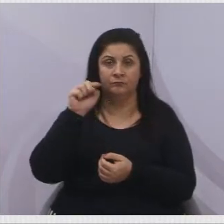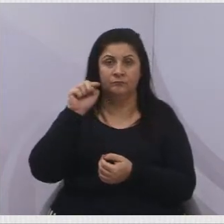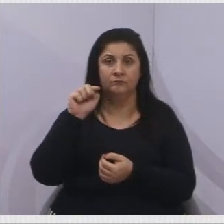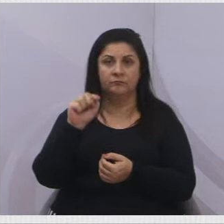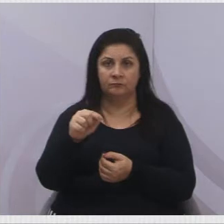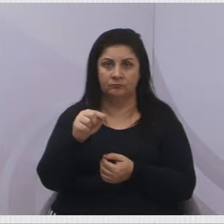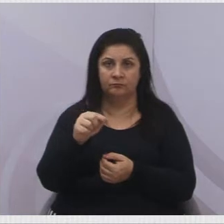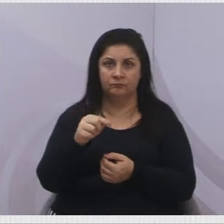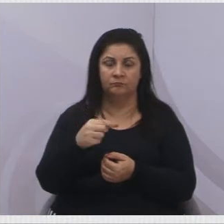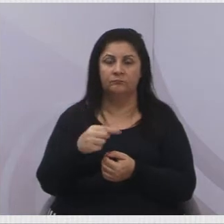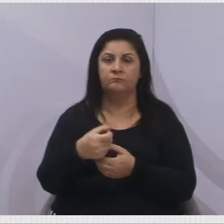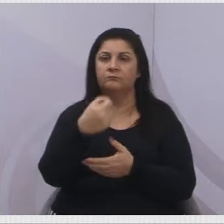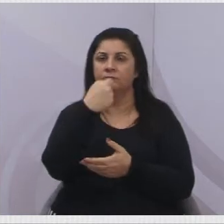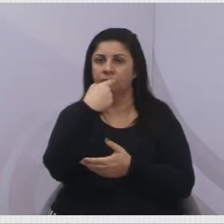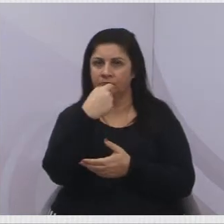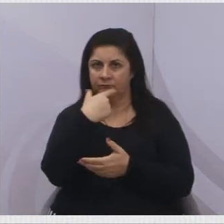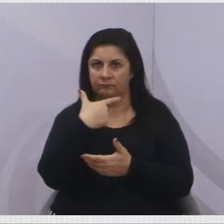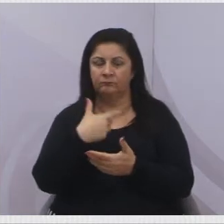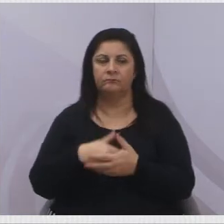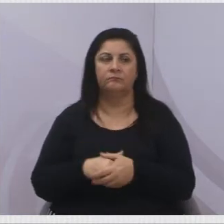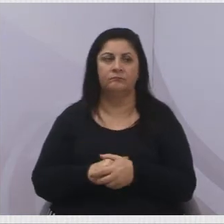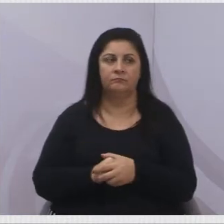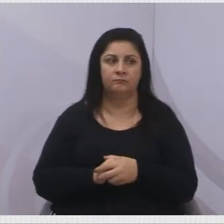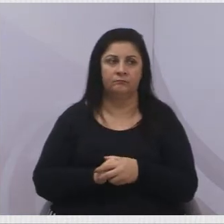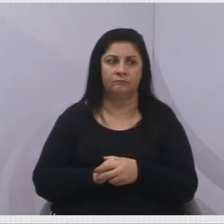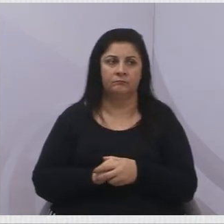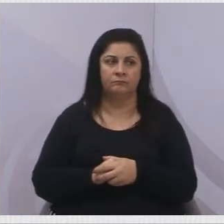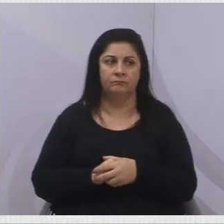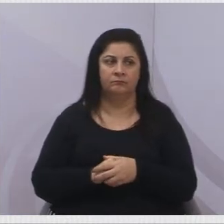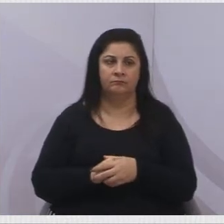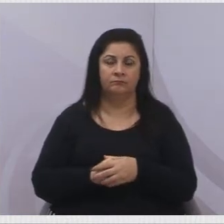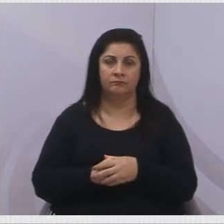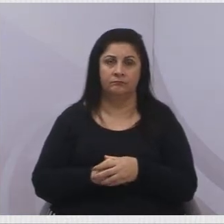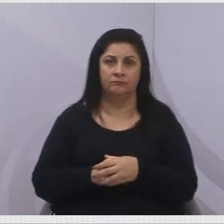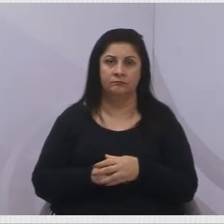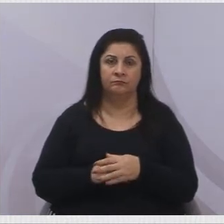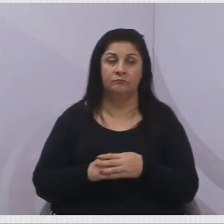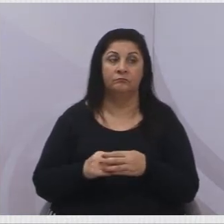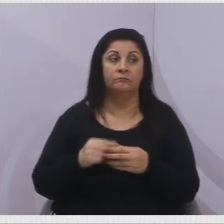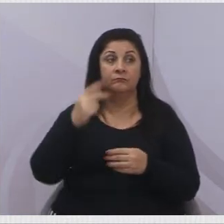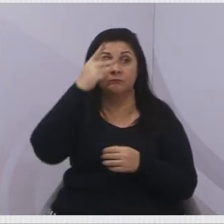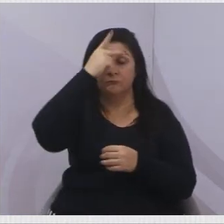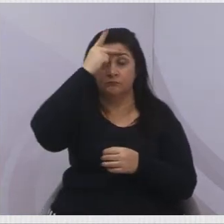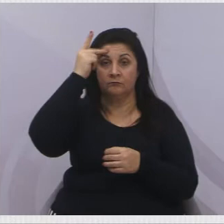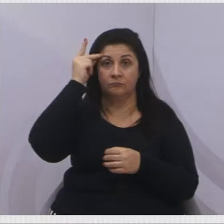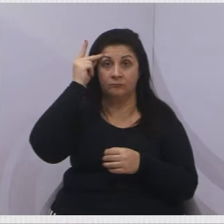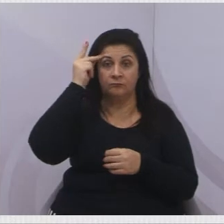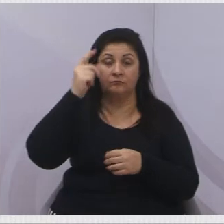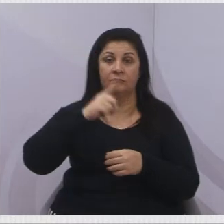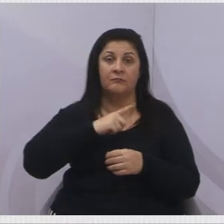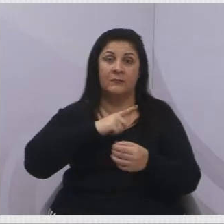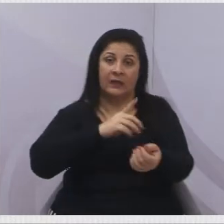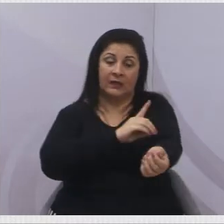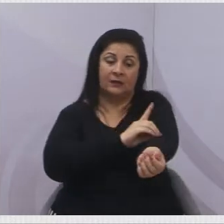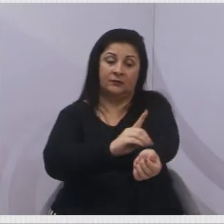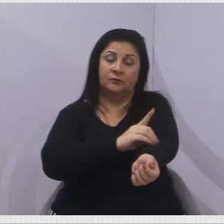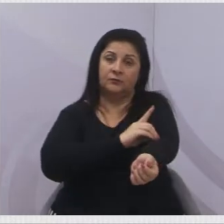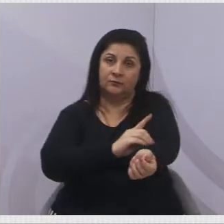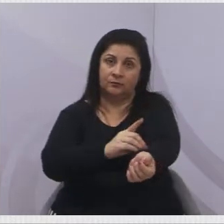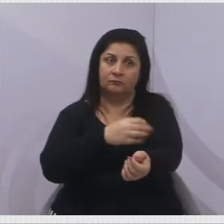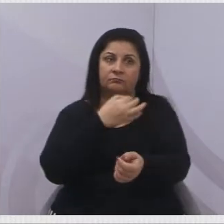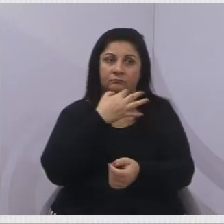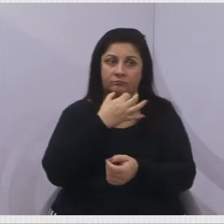272.593 dispensações. E entre aqueles que são assistidos com a insulina Lantus,